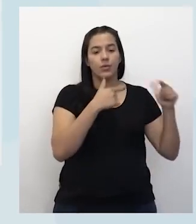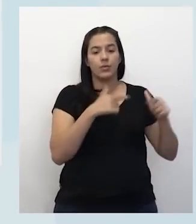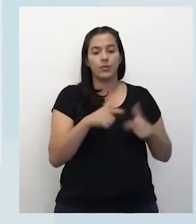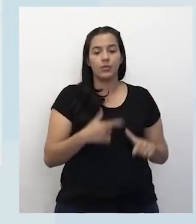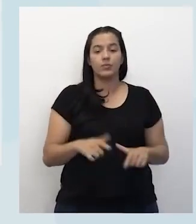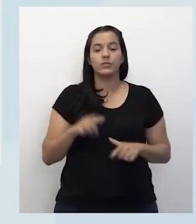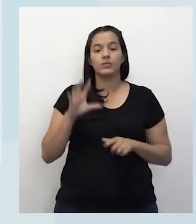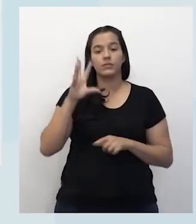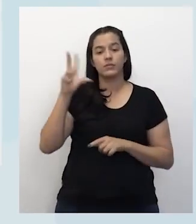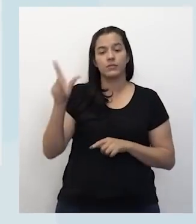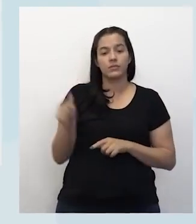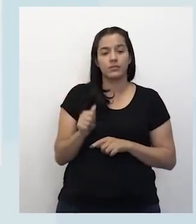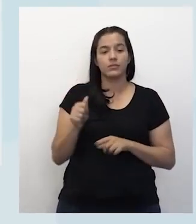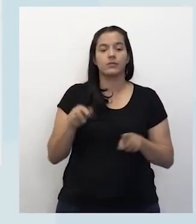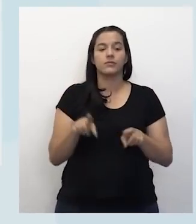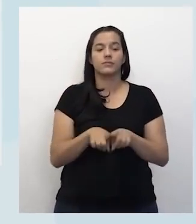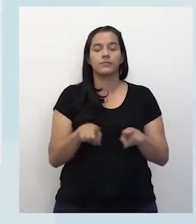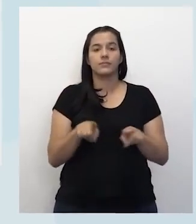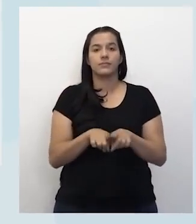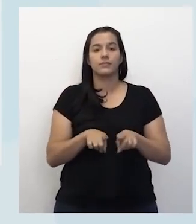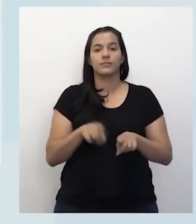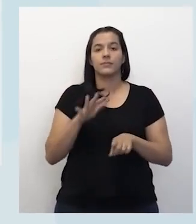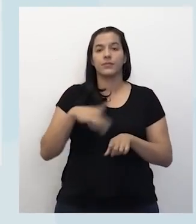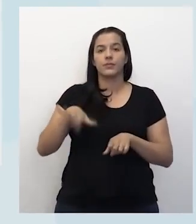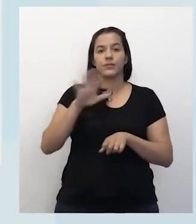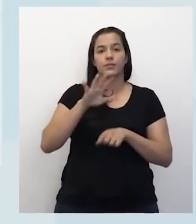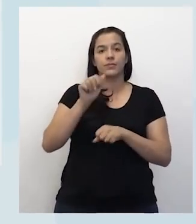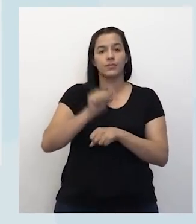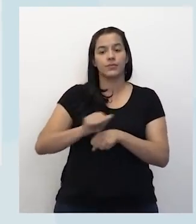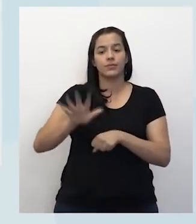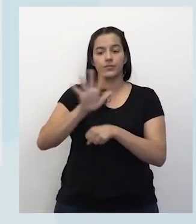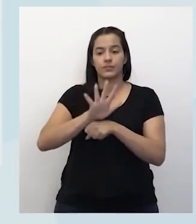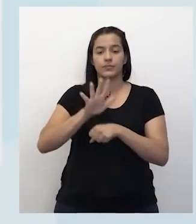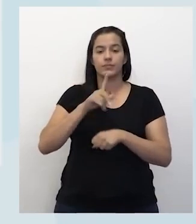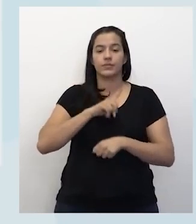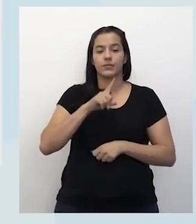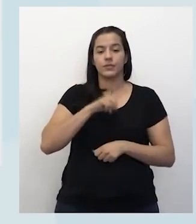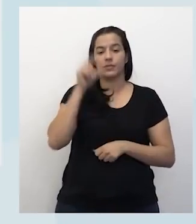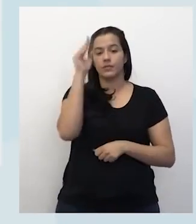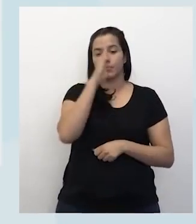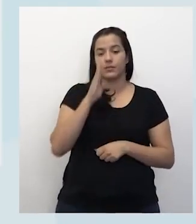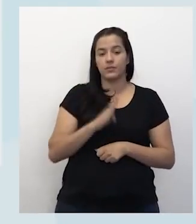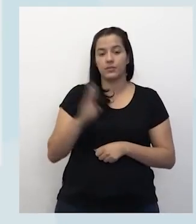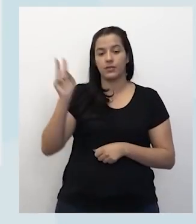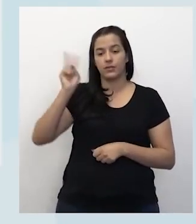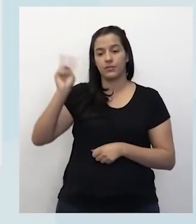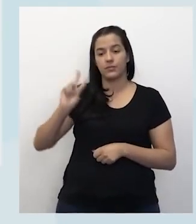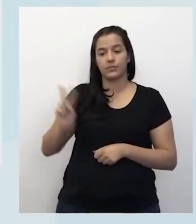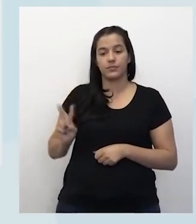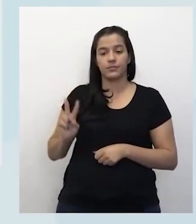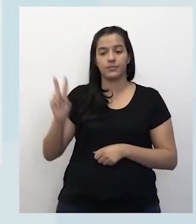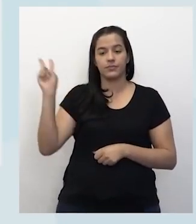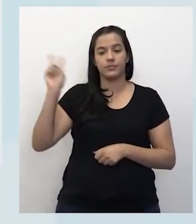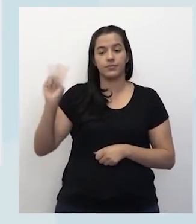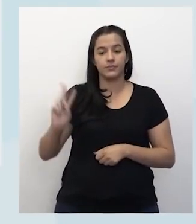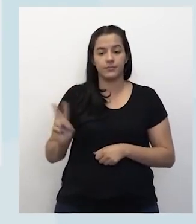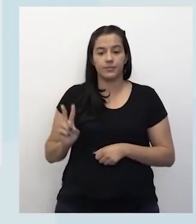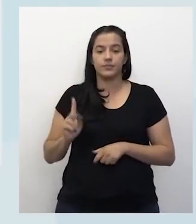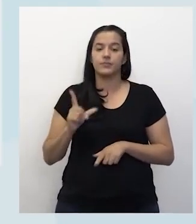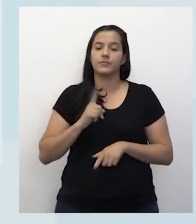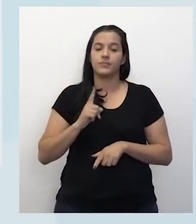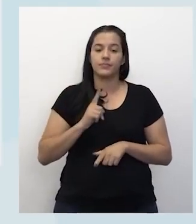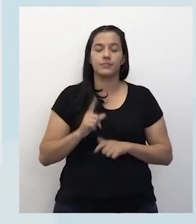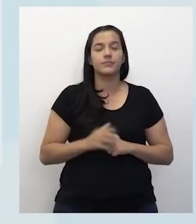do continente africano, países aí do continente asiático, aqui no Brasil nós temos a Venezuela, desculpa, aqui na América do Sul nós temos aqui